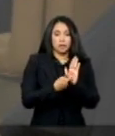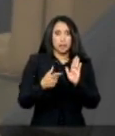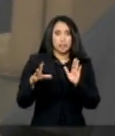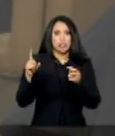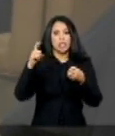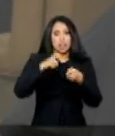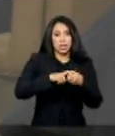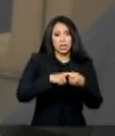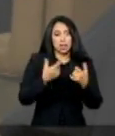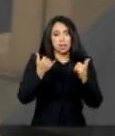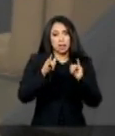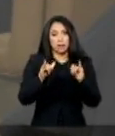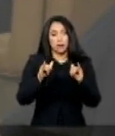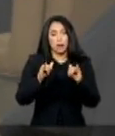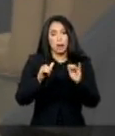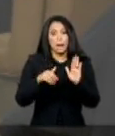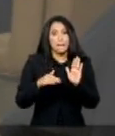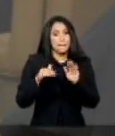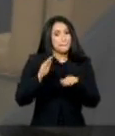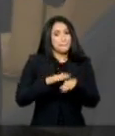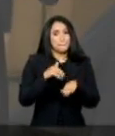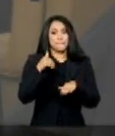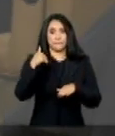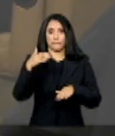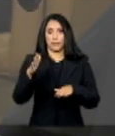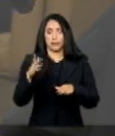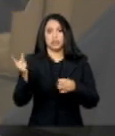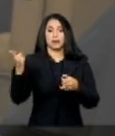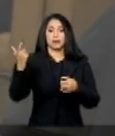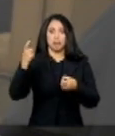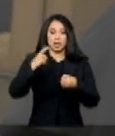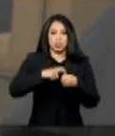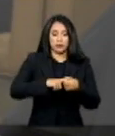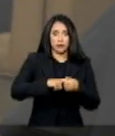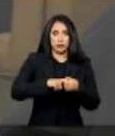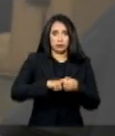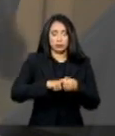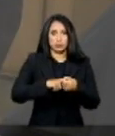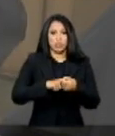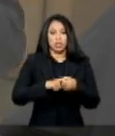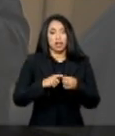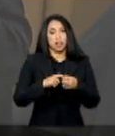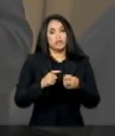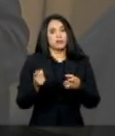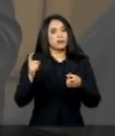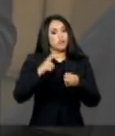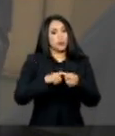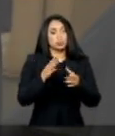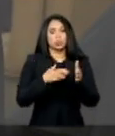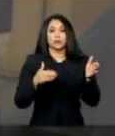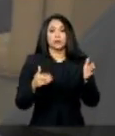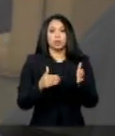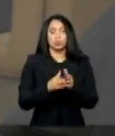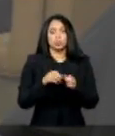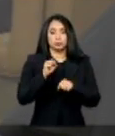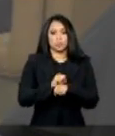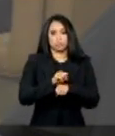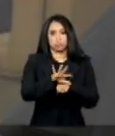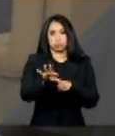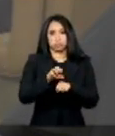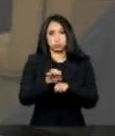segue essa tarifa mais essa taxa de religação ela vai ser retirada toda para o consumidor então disse que era para a distribuidora